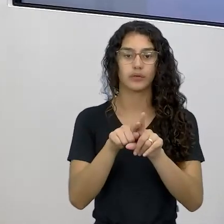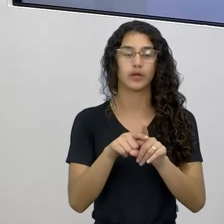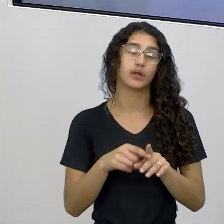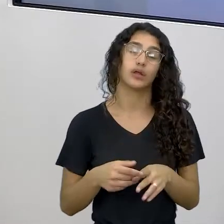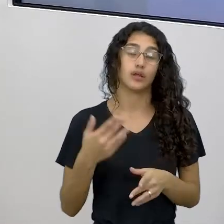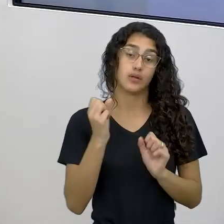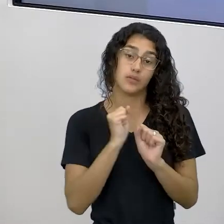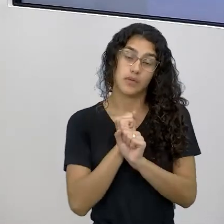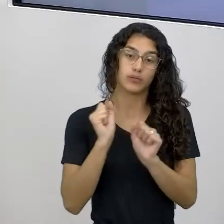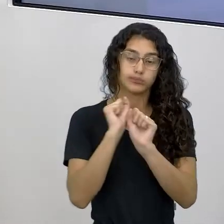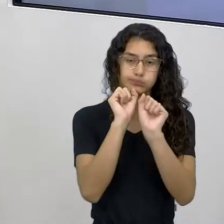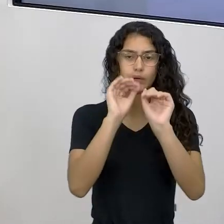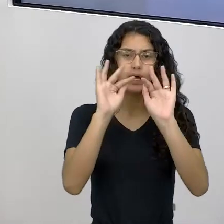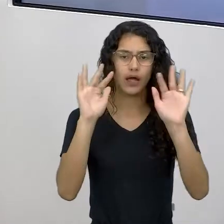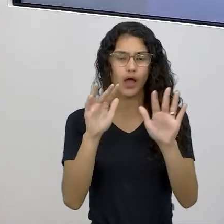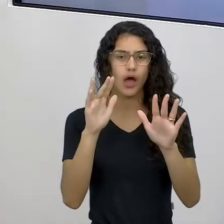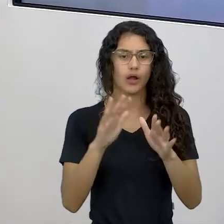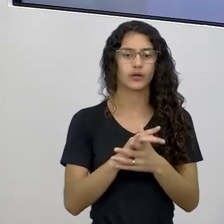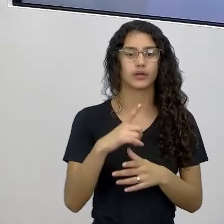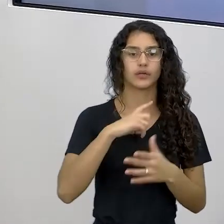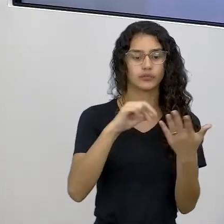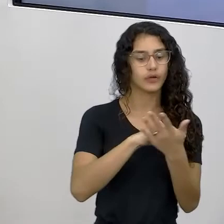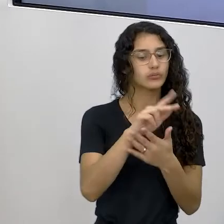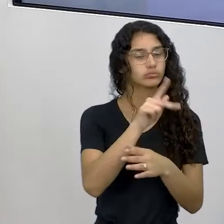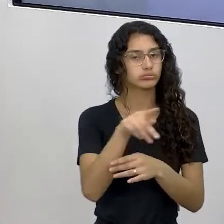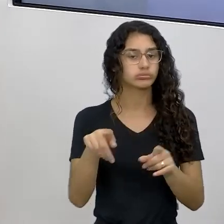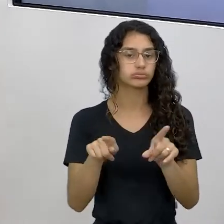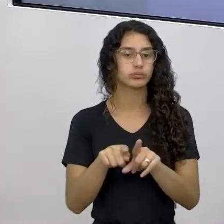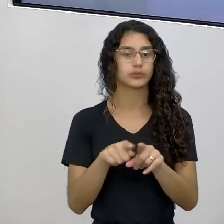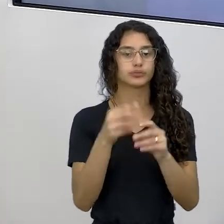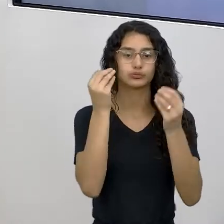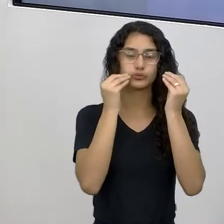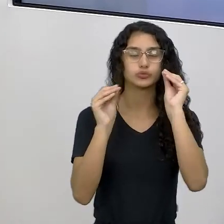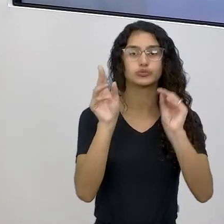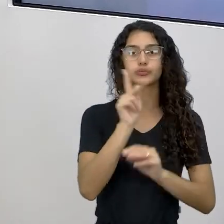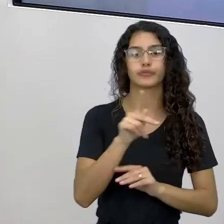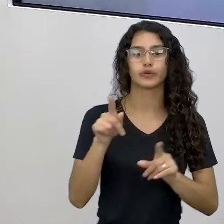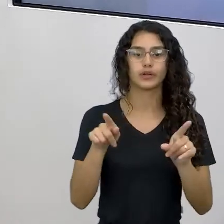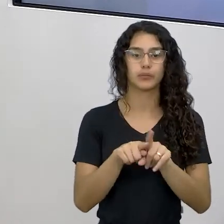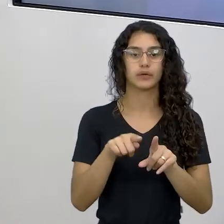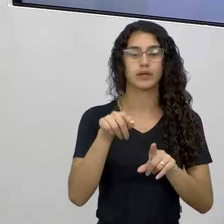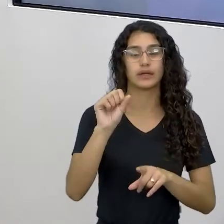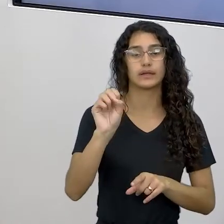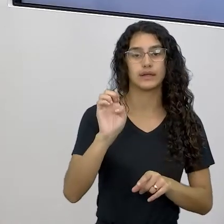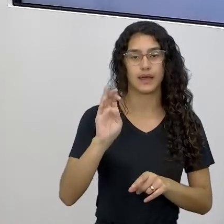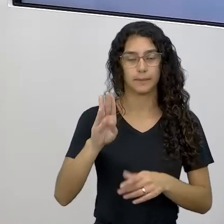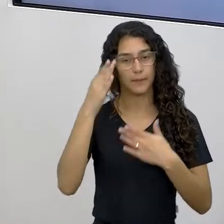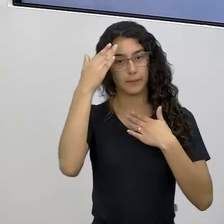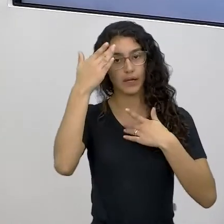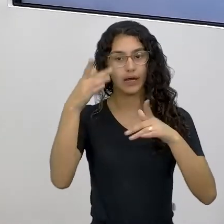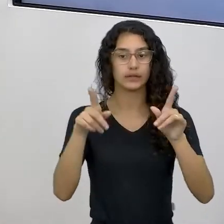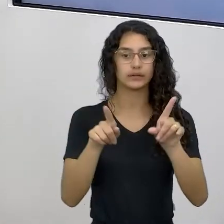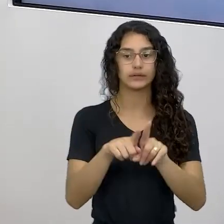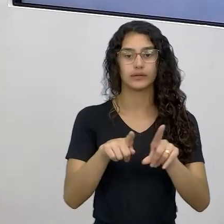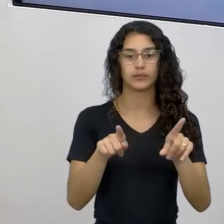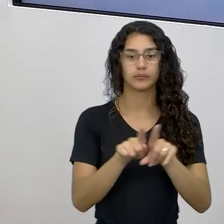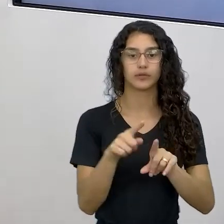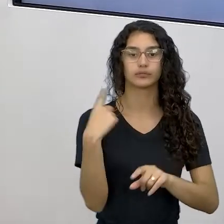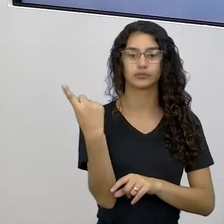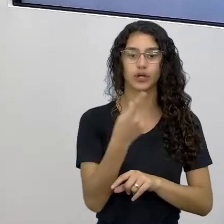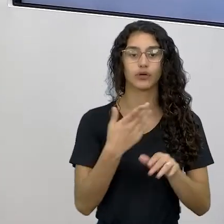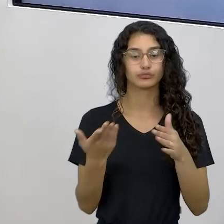tenha ficado mais claro aí com a voz de outros professores. Um beijo aí para os professores do CIEB, muito obrigada aí, nós